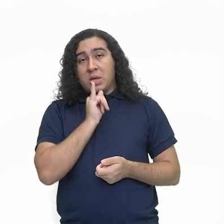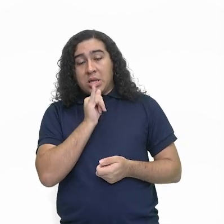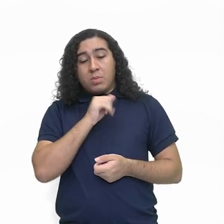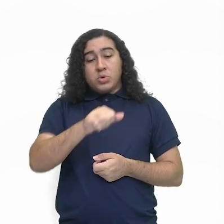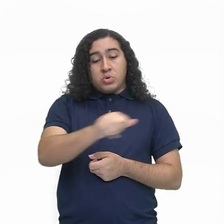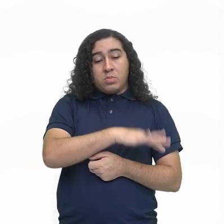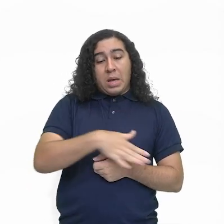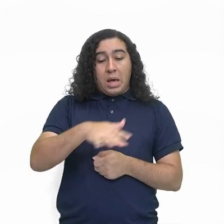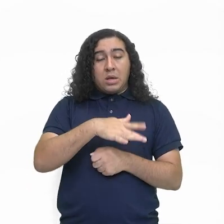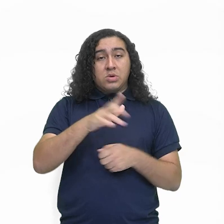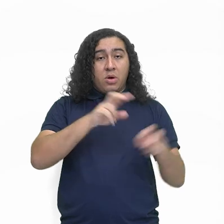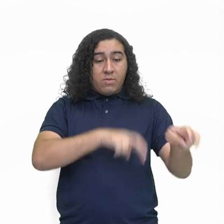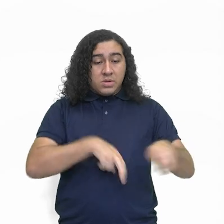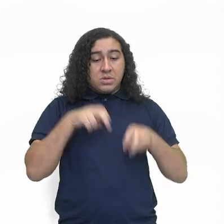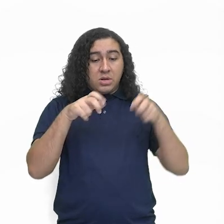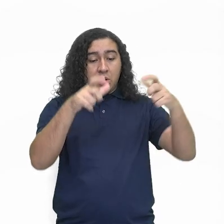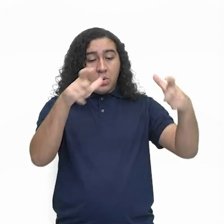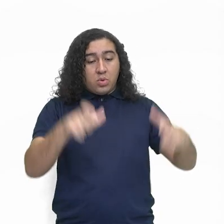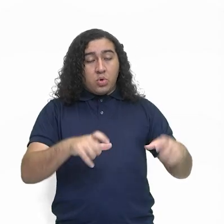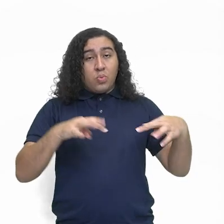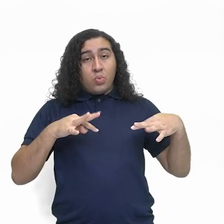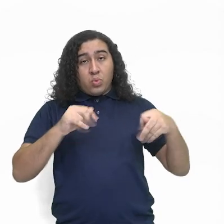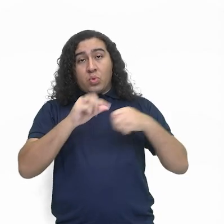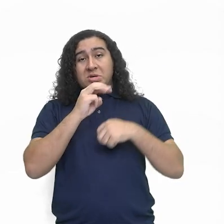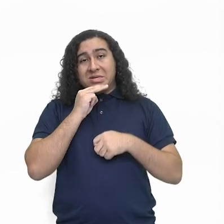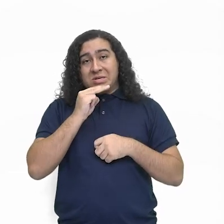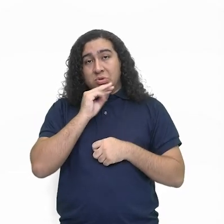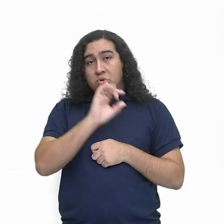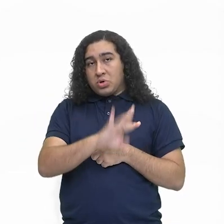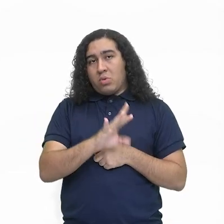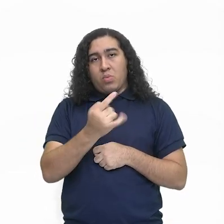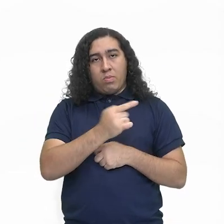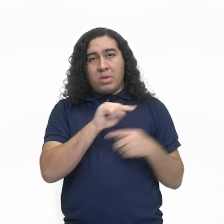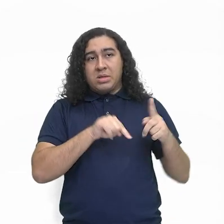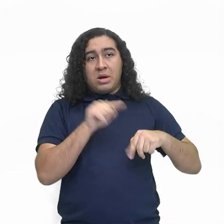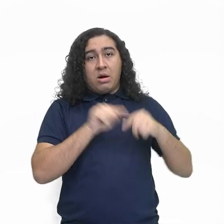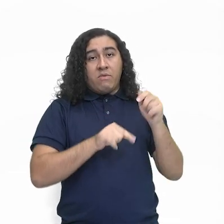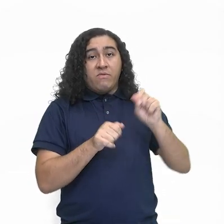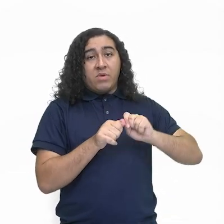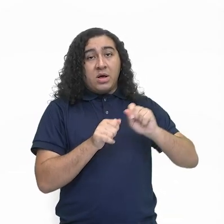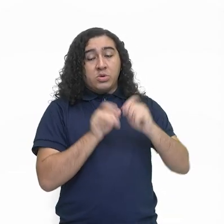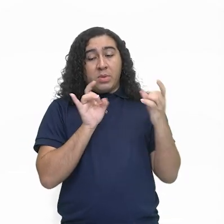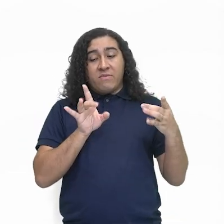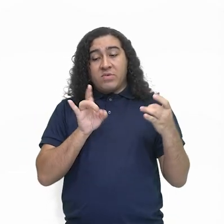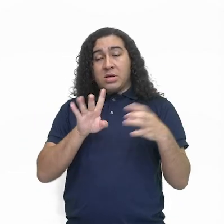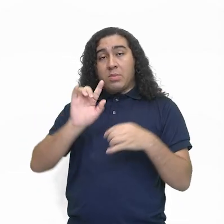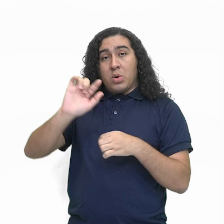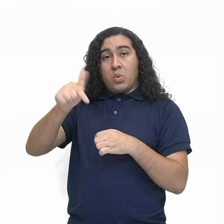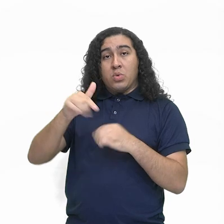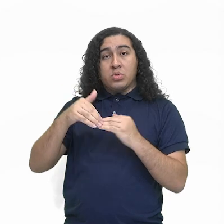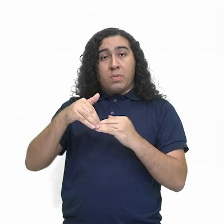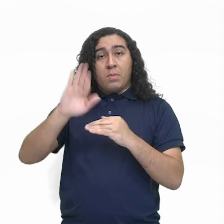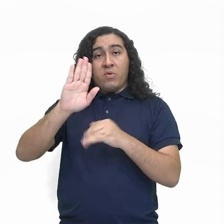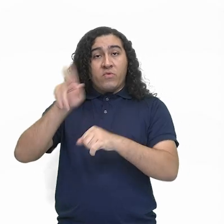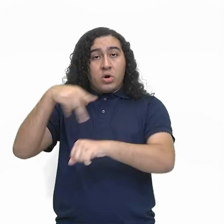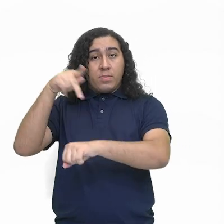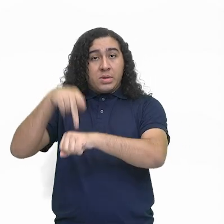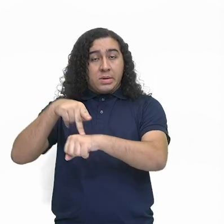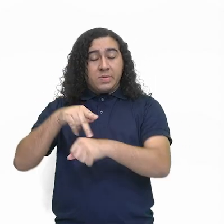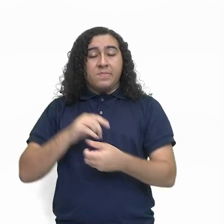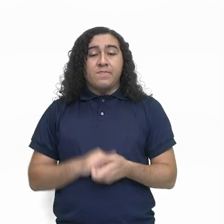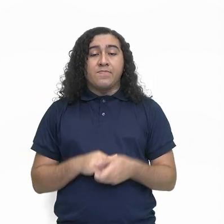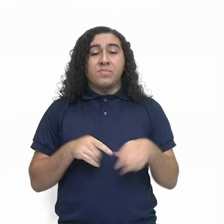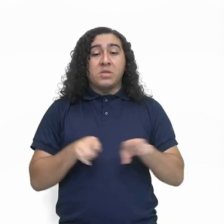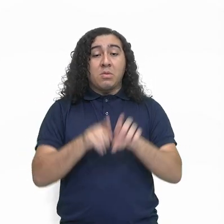inteira de cana-de-açúcar, para poder mandar para fora, né? A gente tem uma característica importante também de discutir, que é a estrutura